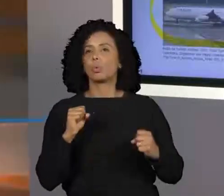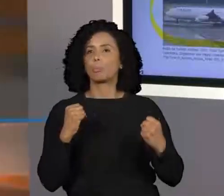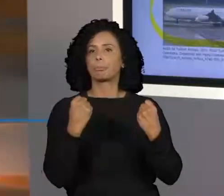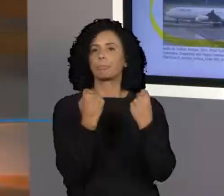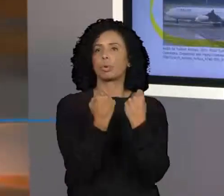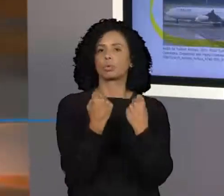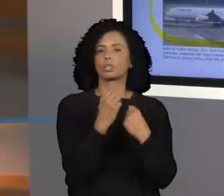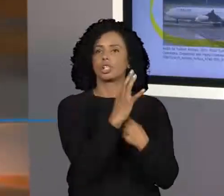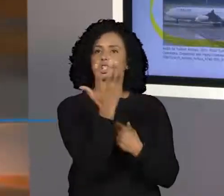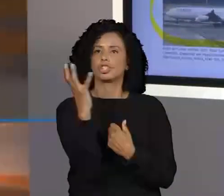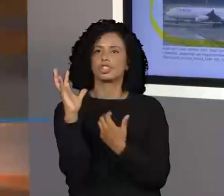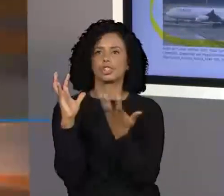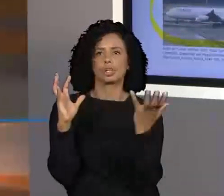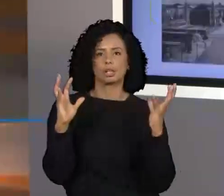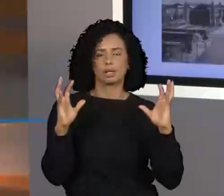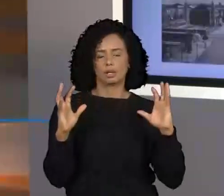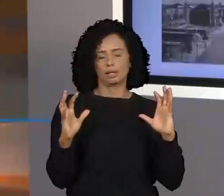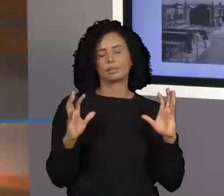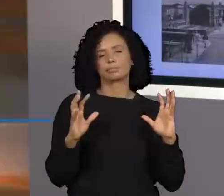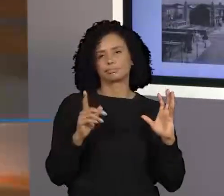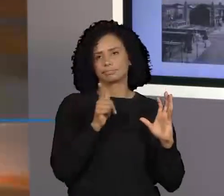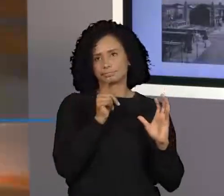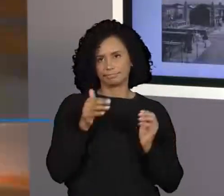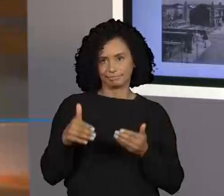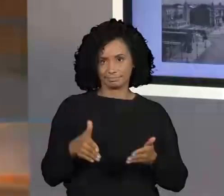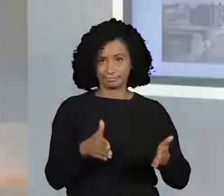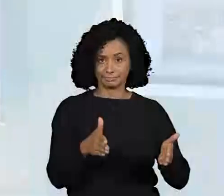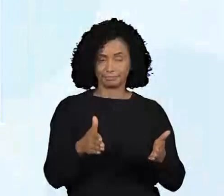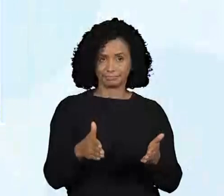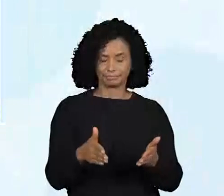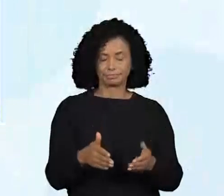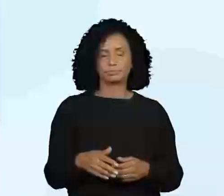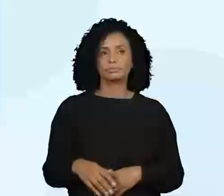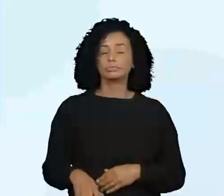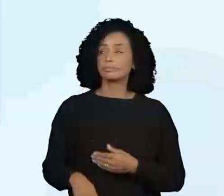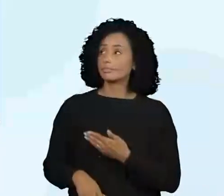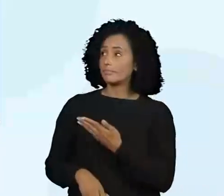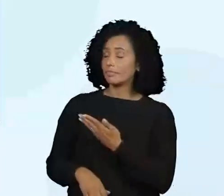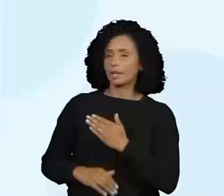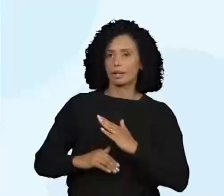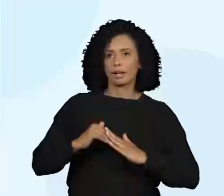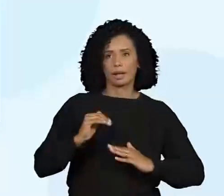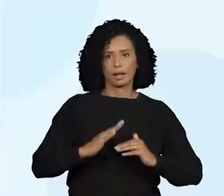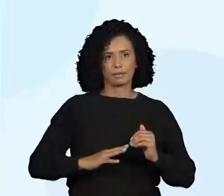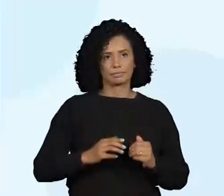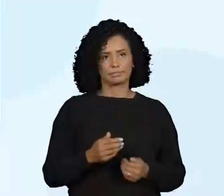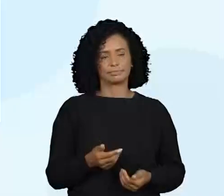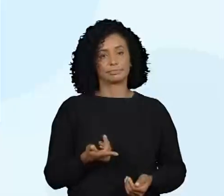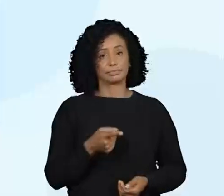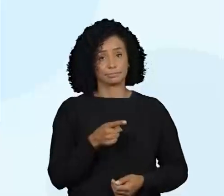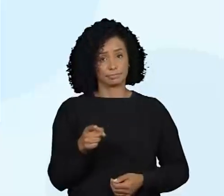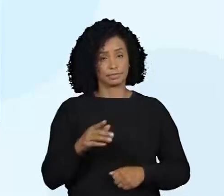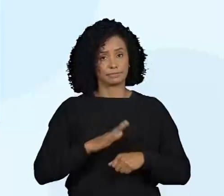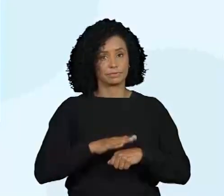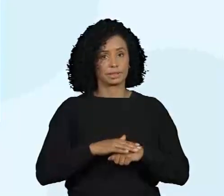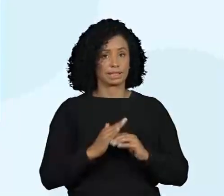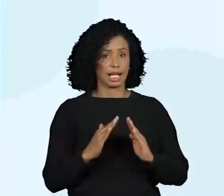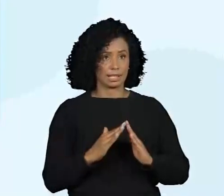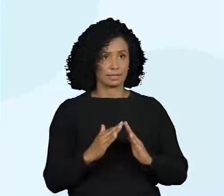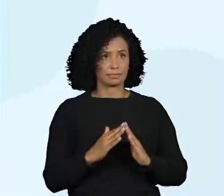né? Muito interessante a gente pensar sobre isso. Vou deixar uma atividade para vocês, pessoal, para fazer em casa. Então, tenho 2